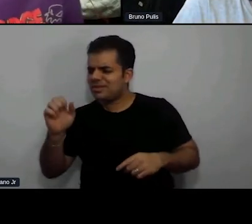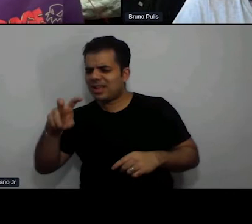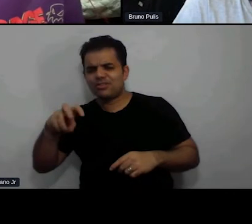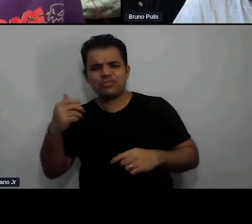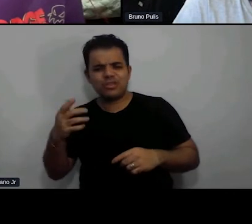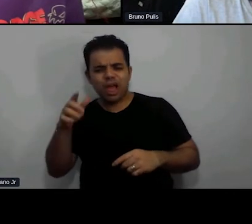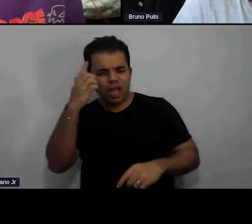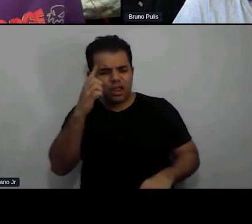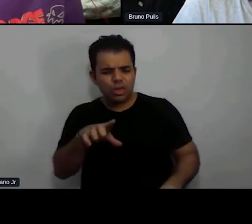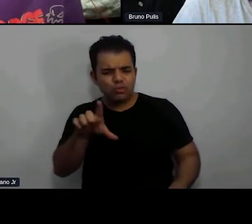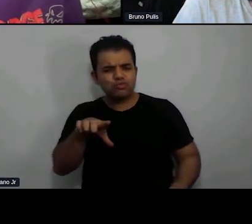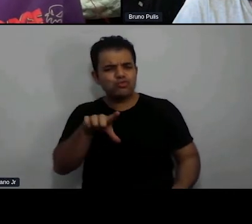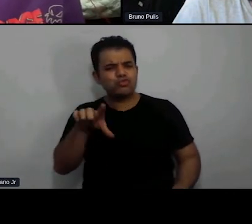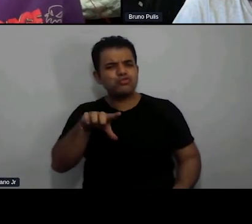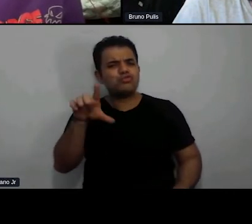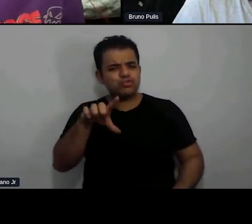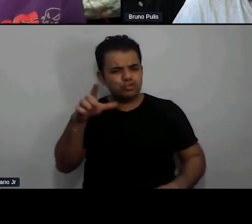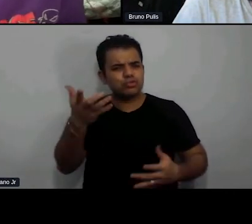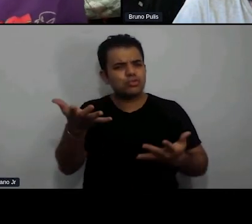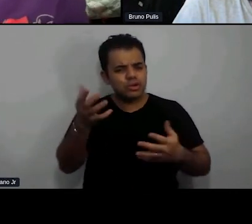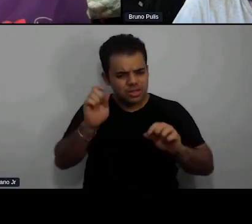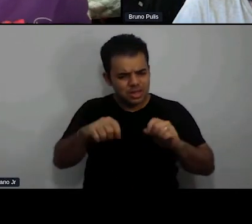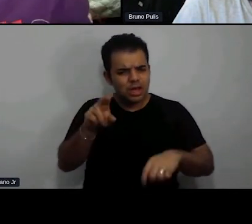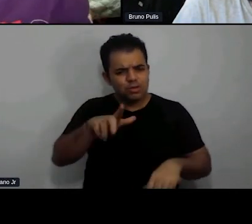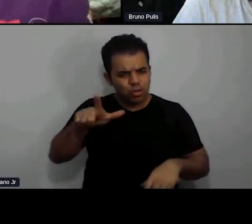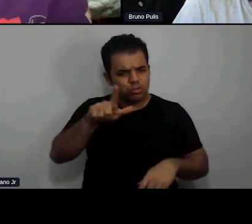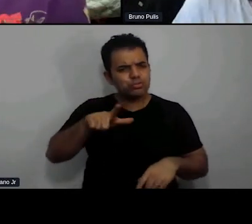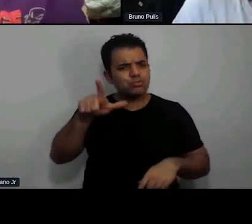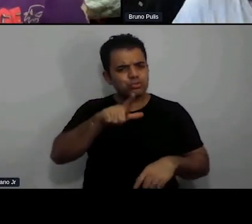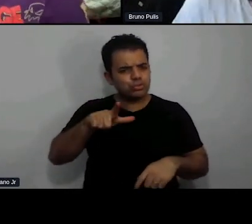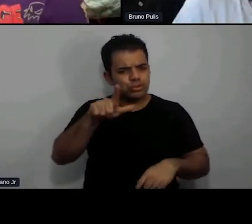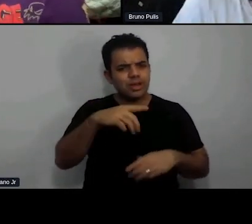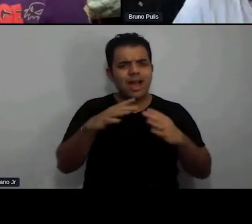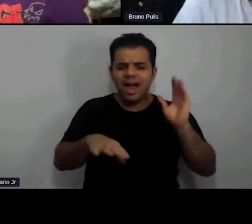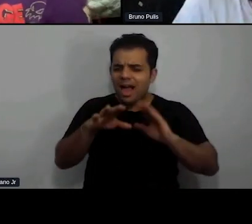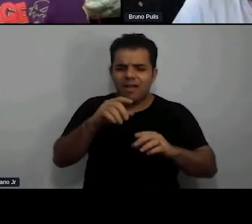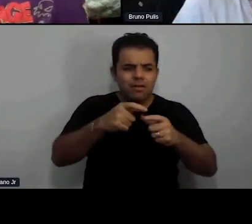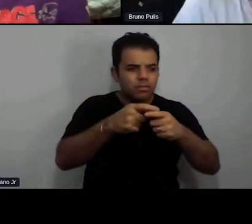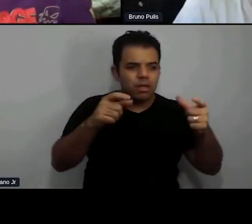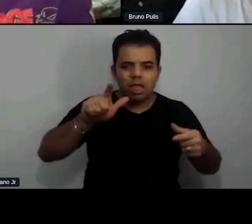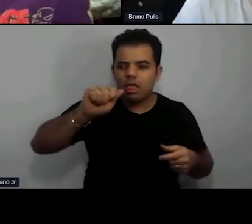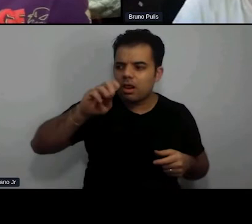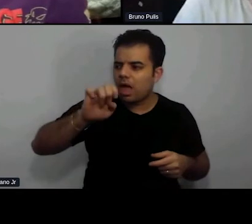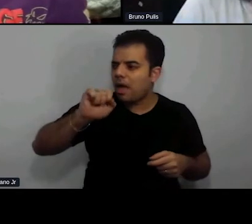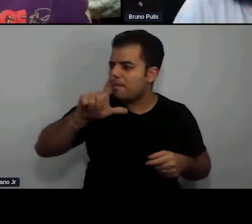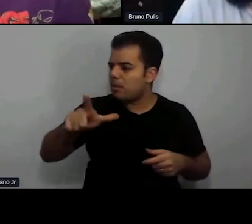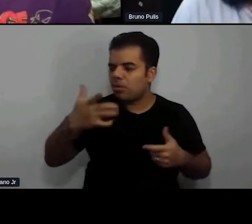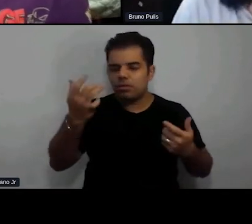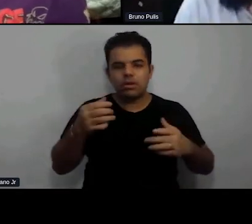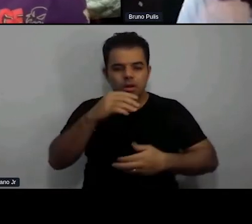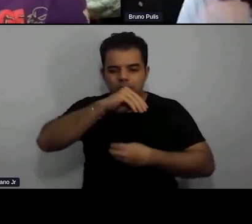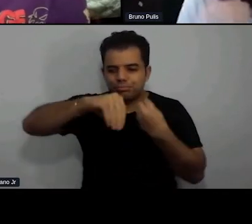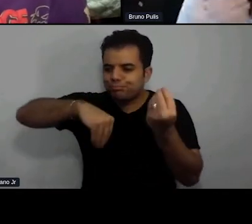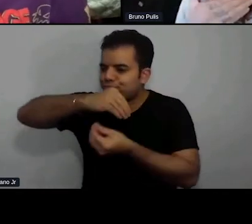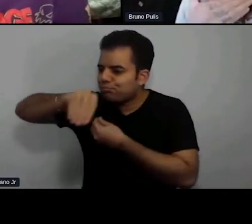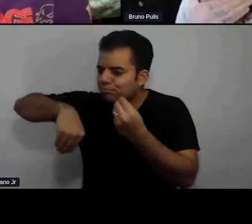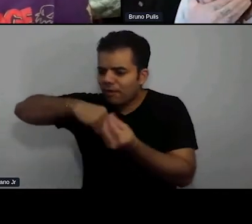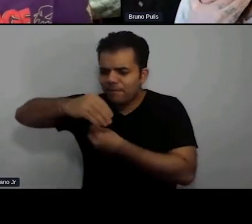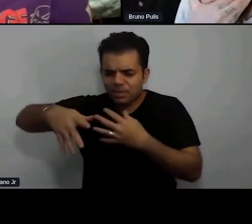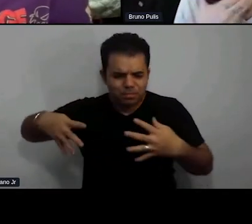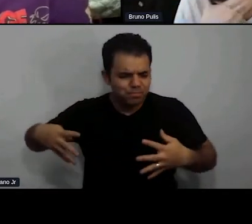lógica. Os problemas que a gente vê aí, um monte de div com área label, com coisa aí misturada,